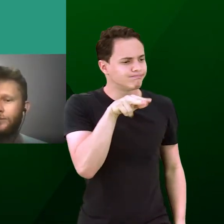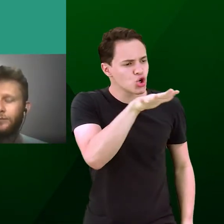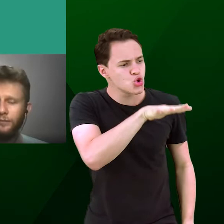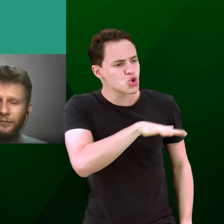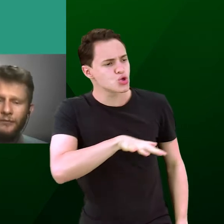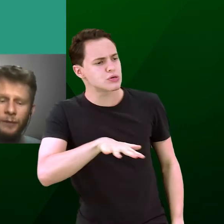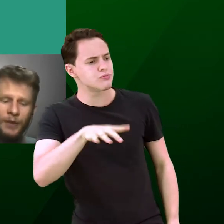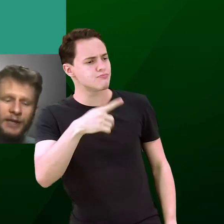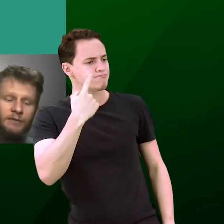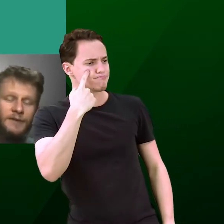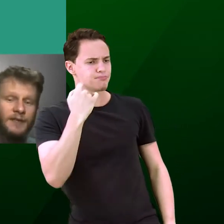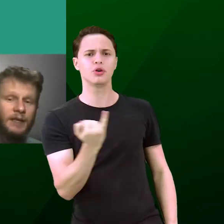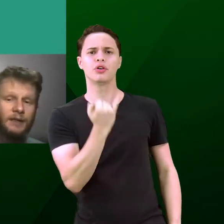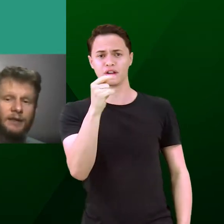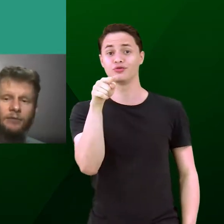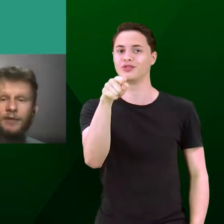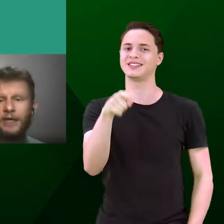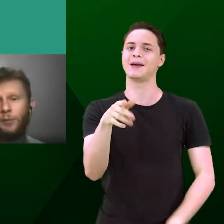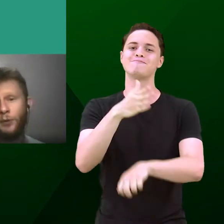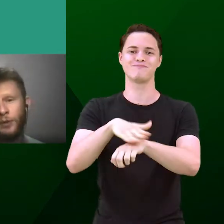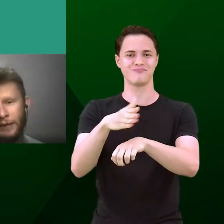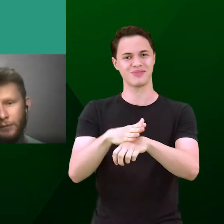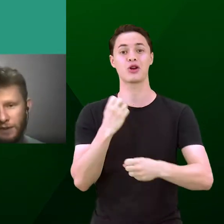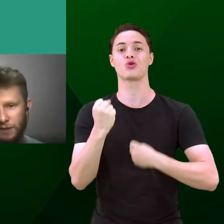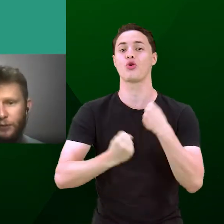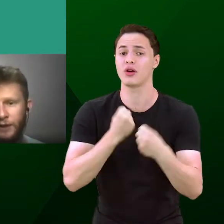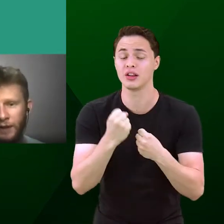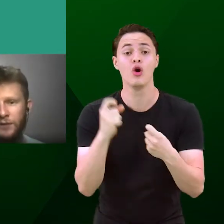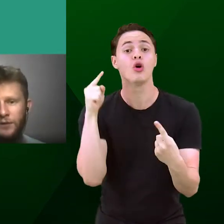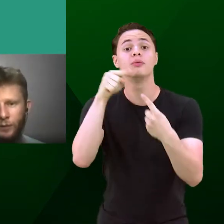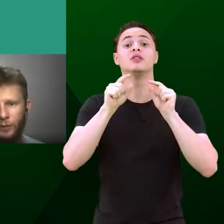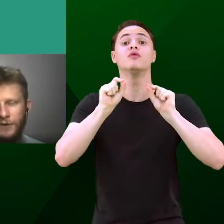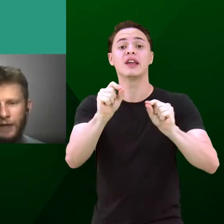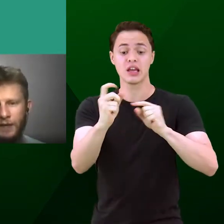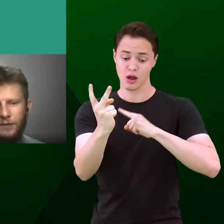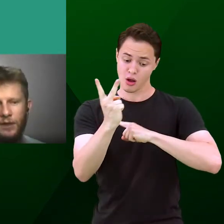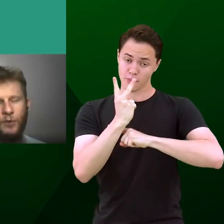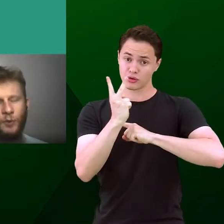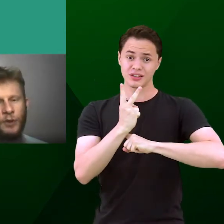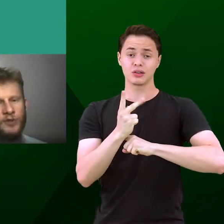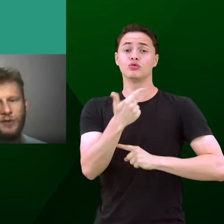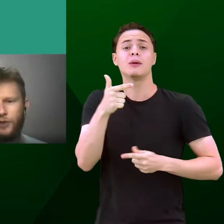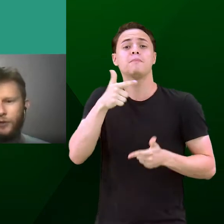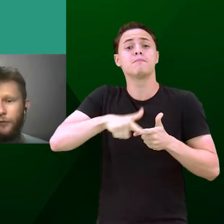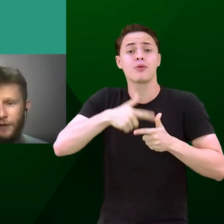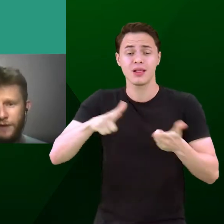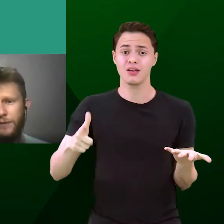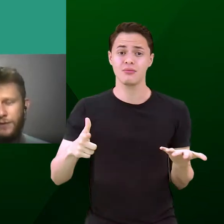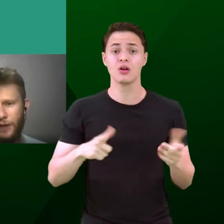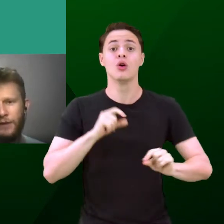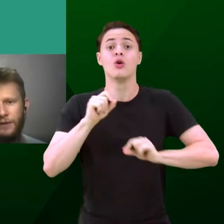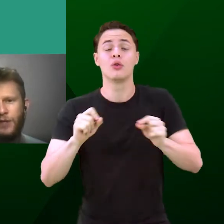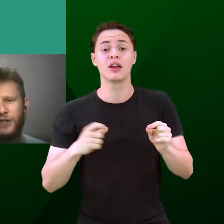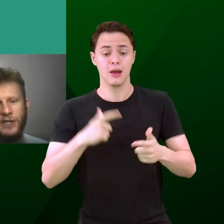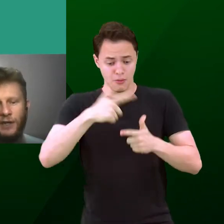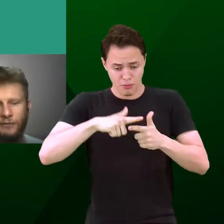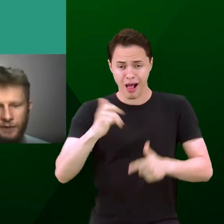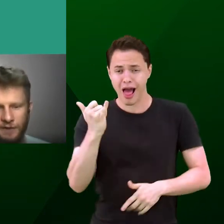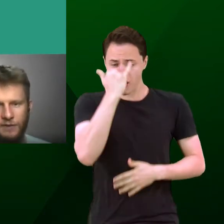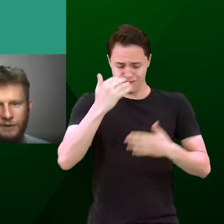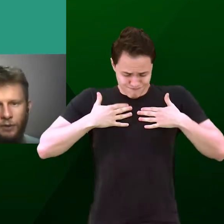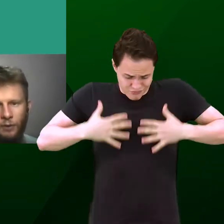também na sua defesa do seu organismo, tá? Melhora nas funções cerebrais, a pessoa se sente melhor, né? A gente